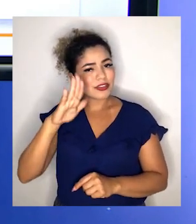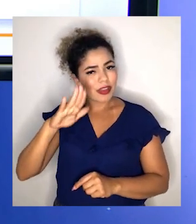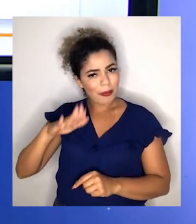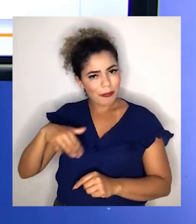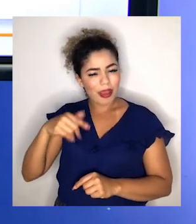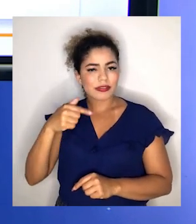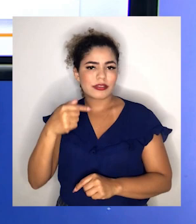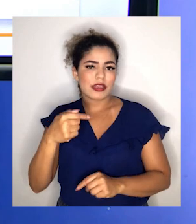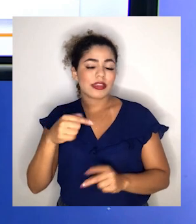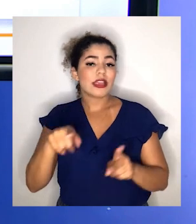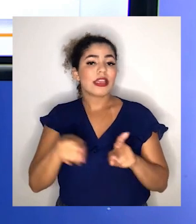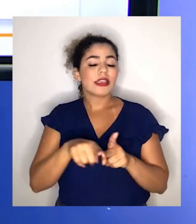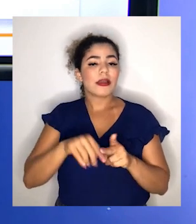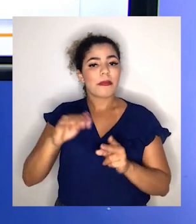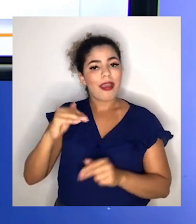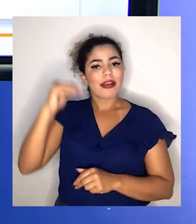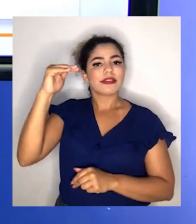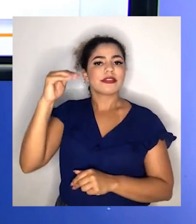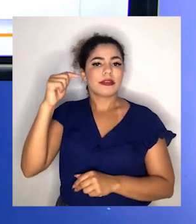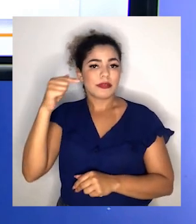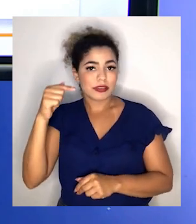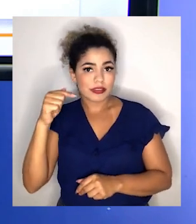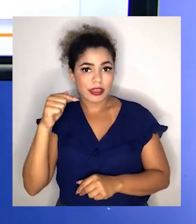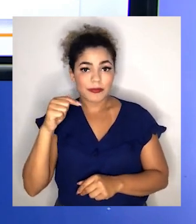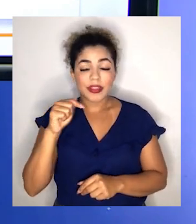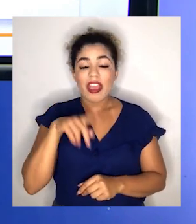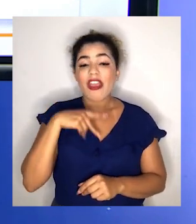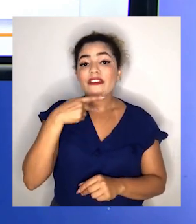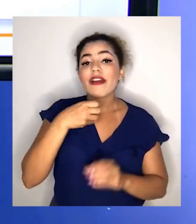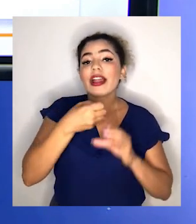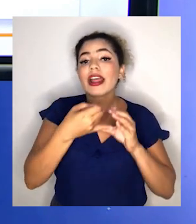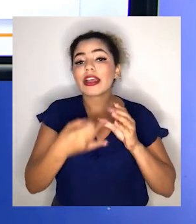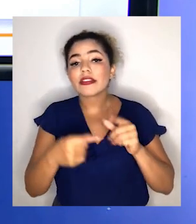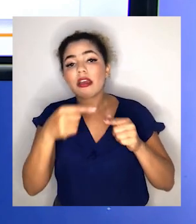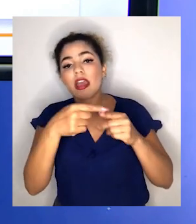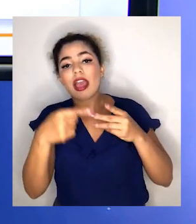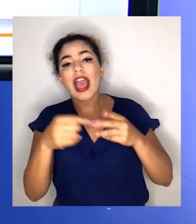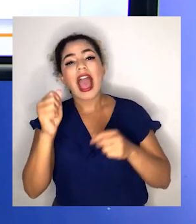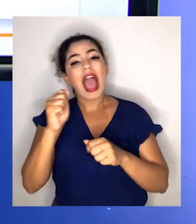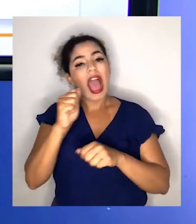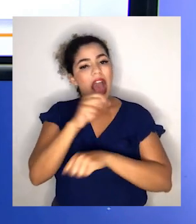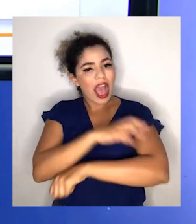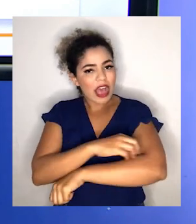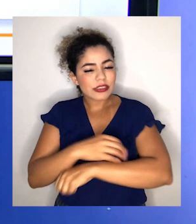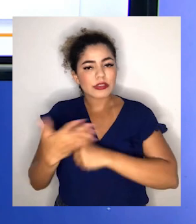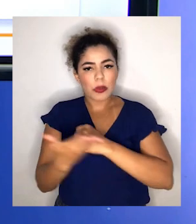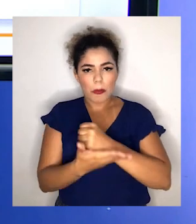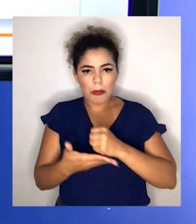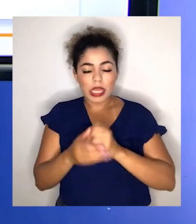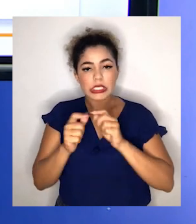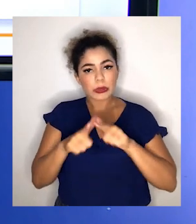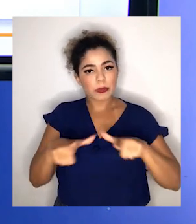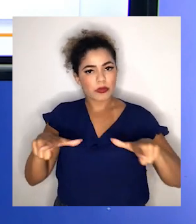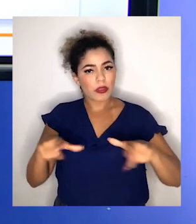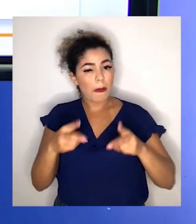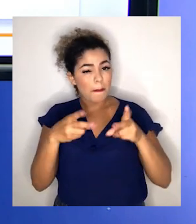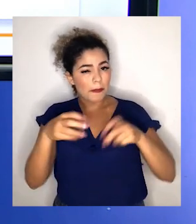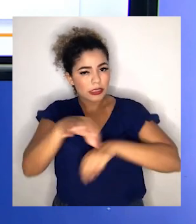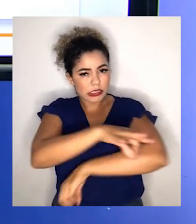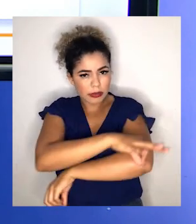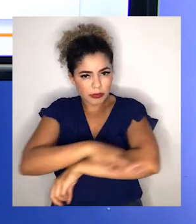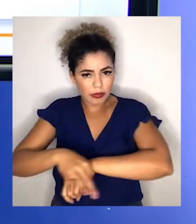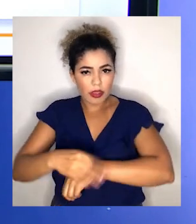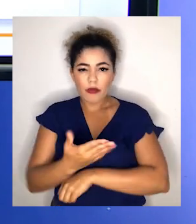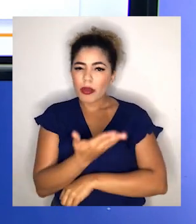abaixo de 7 e pH acima de 7 e classifique eles em ácidos, básicos ou neutros. Vamos observar a tabela?